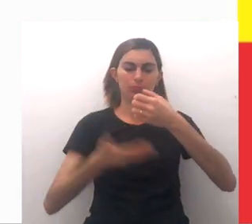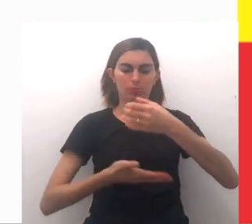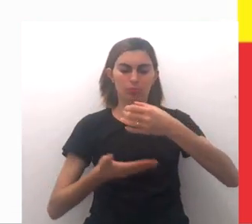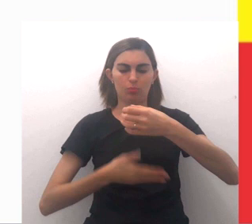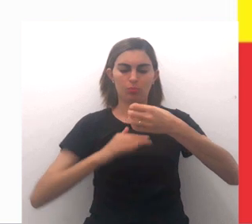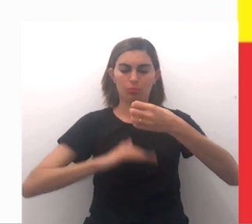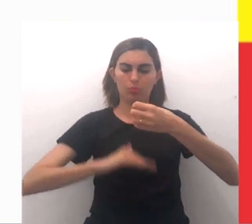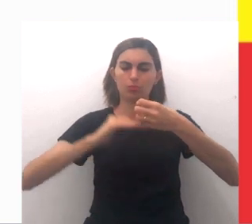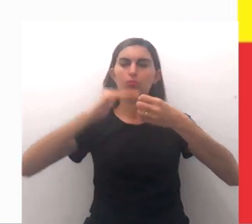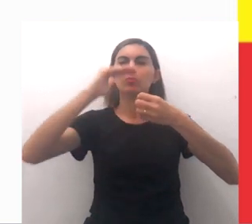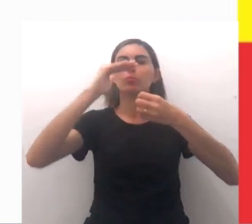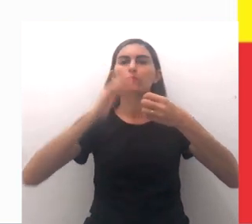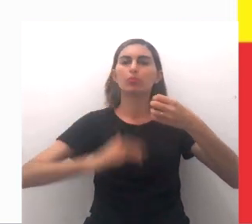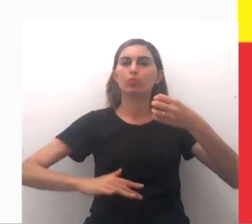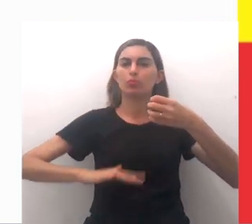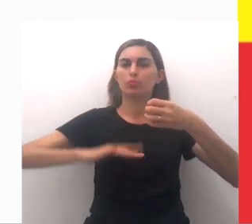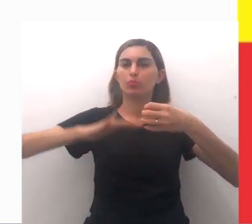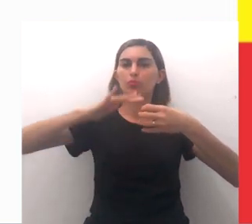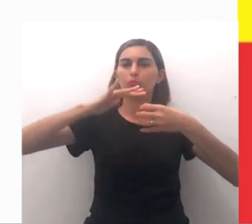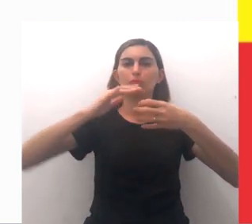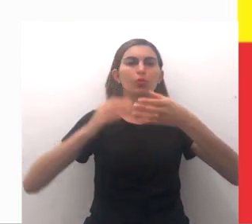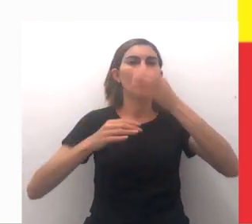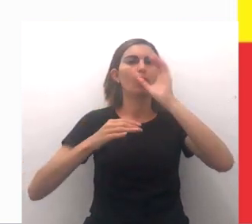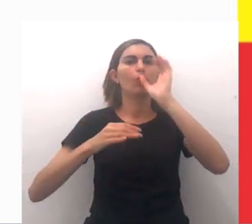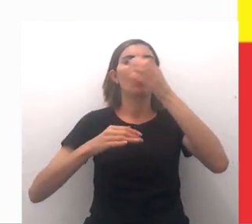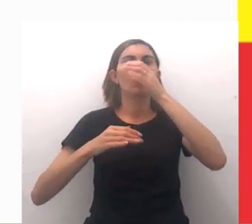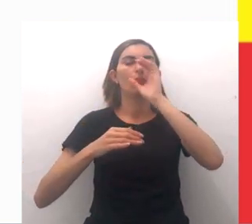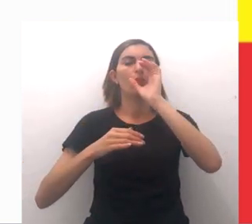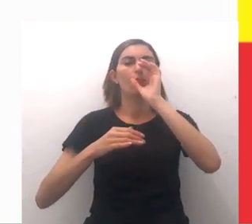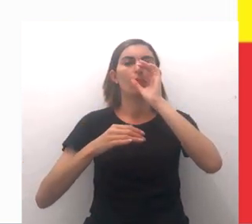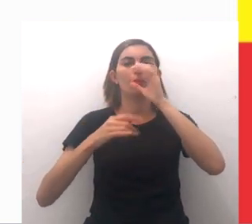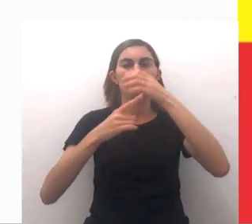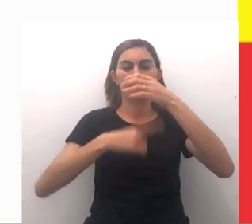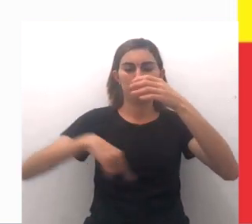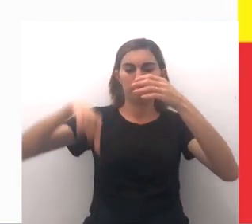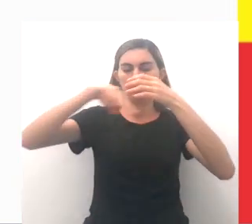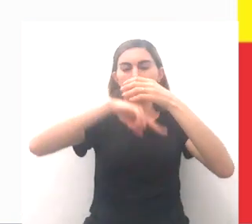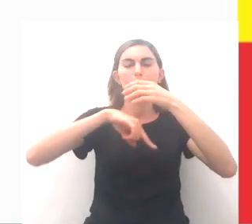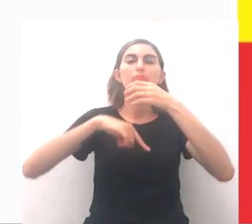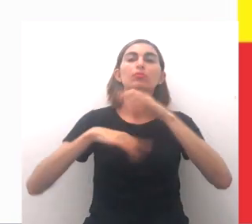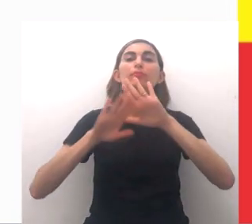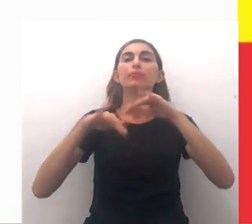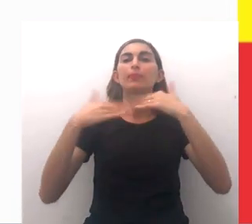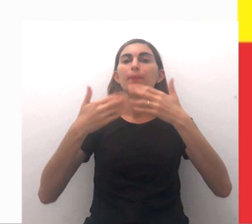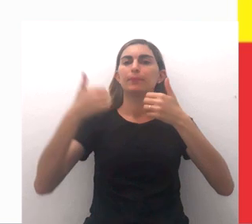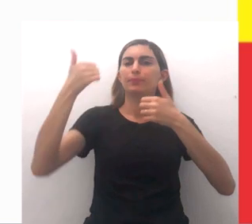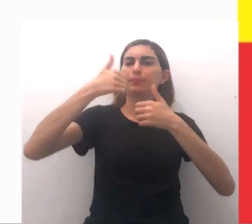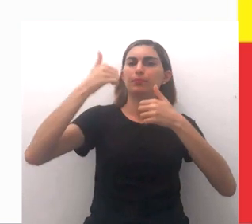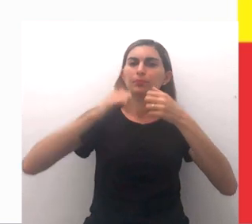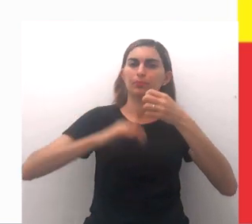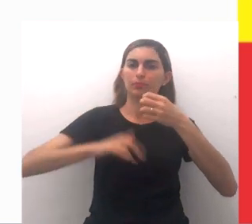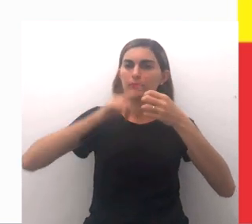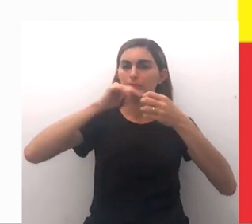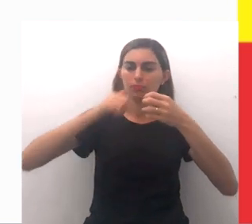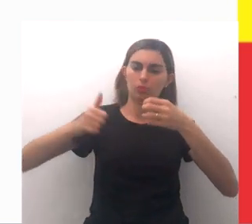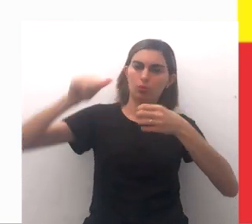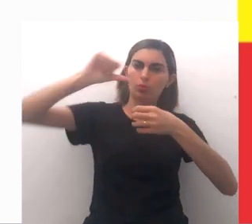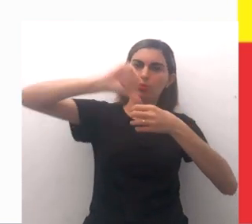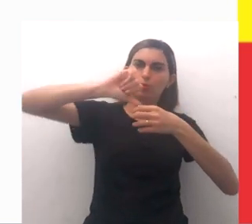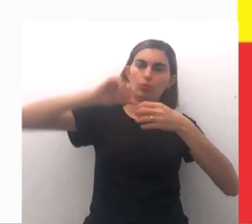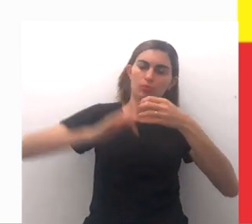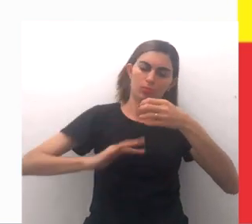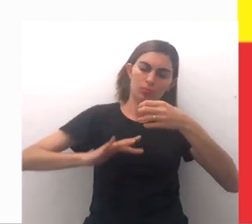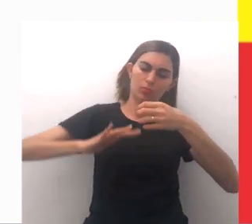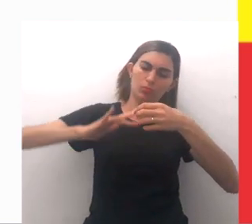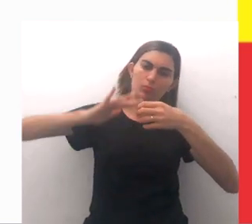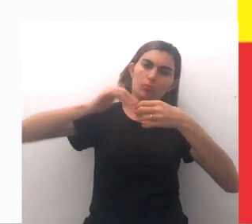Então, vamos considerar um copo no formato de um cilindro. Qual é a primeira parte a ser preenchida? Então, vou colocar